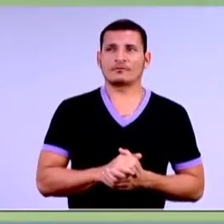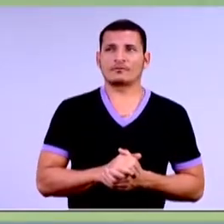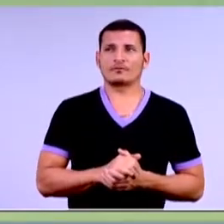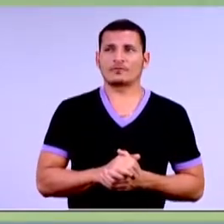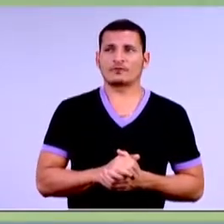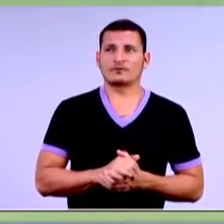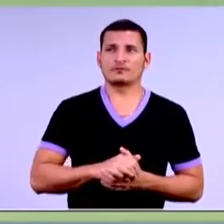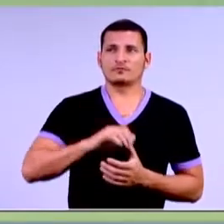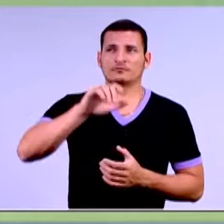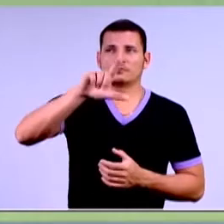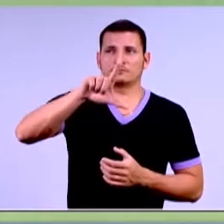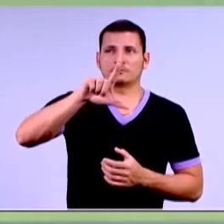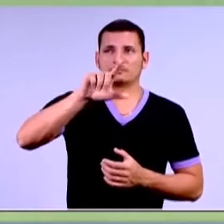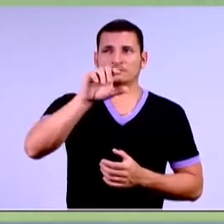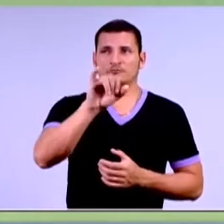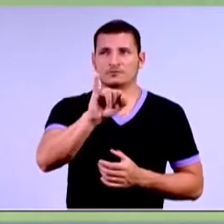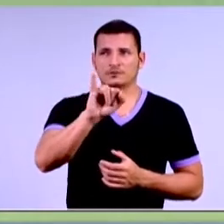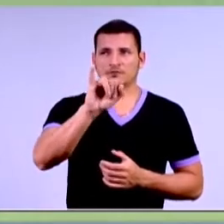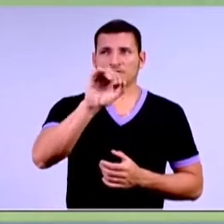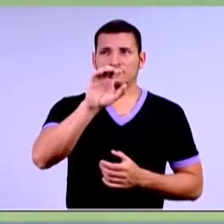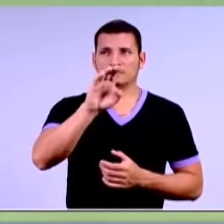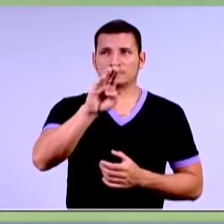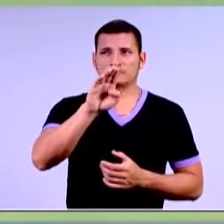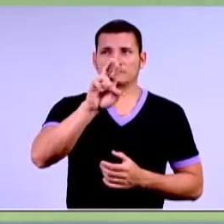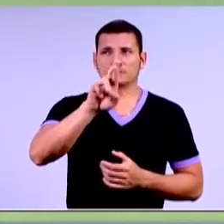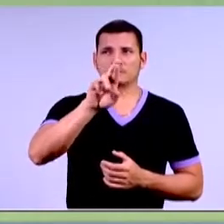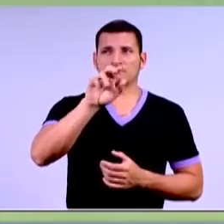labre parece